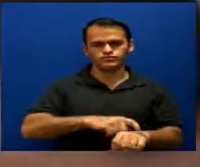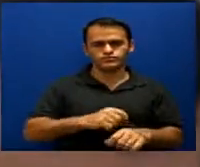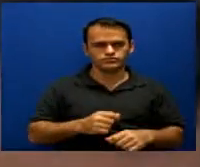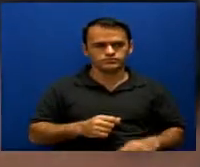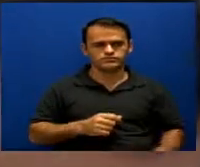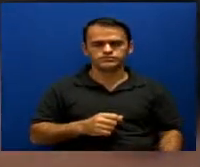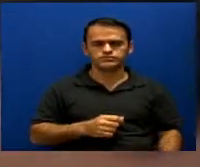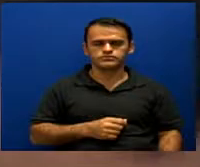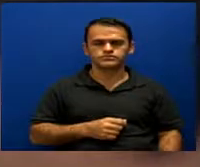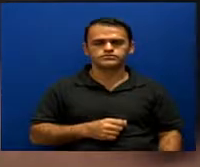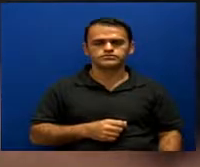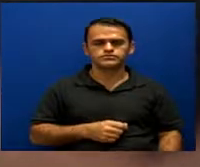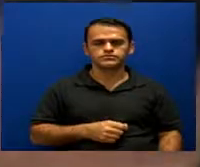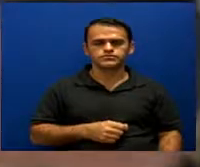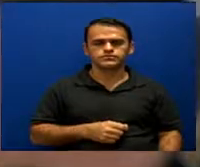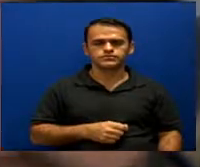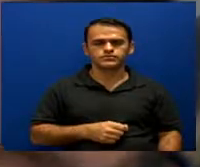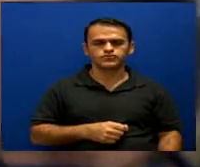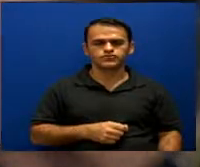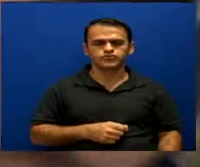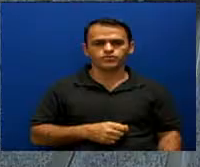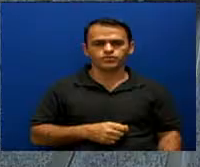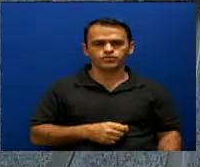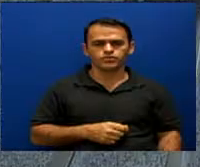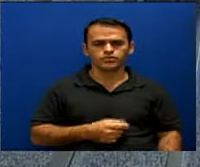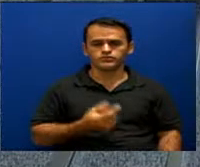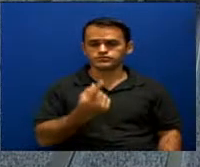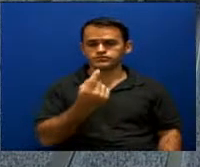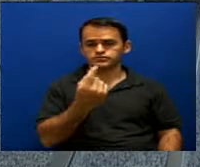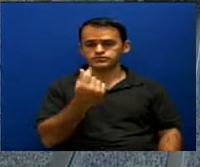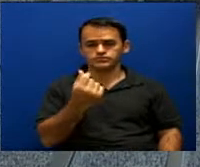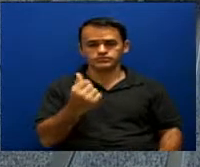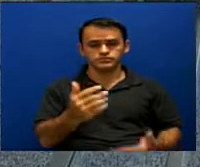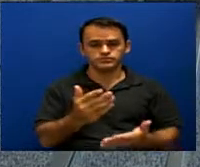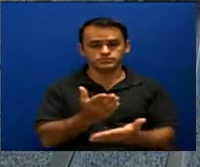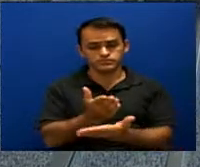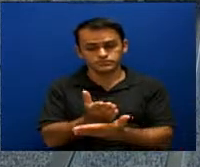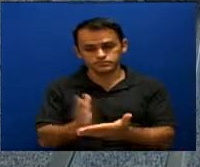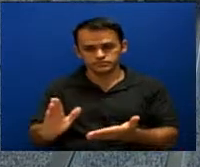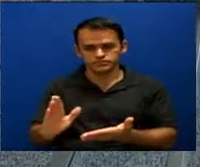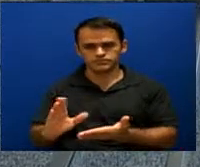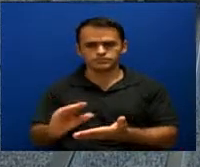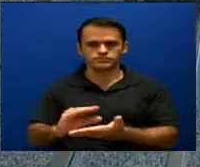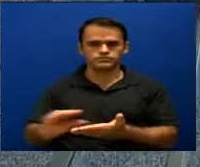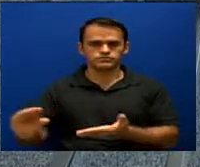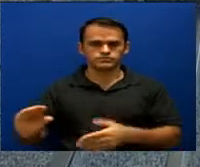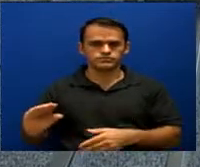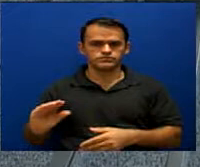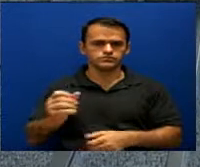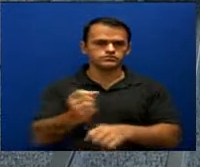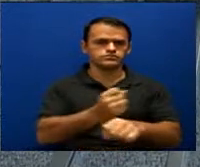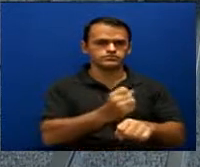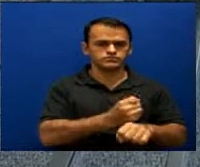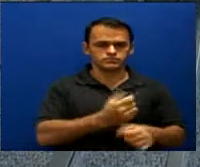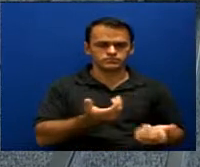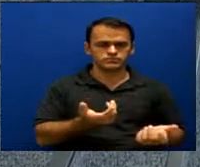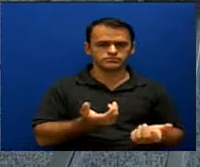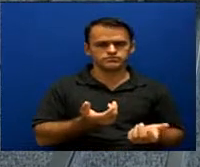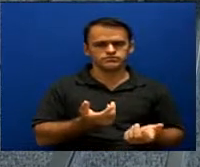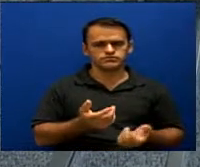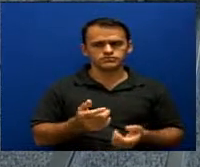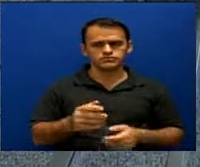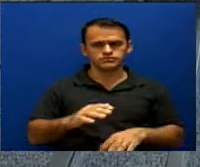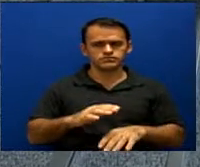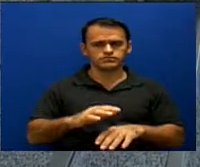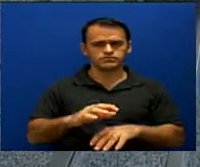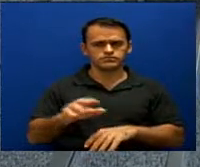falar um pouquinho, Prex? Não, é só a reserva orçamentária mesmo. Que não foi apontado. E o caso de que a gente fala que os Correios não é